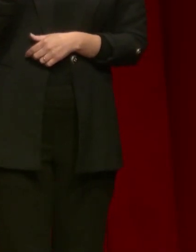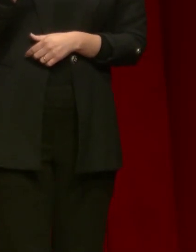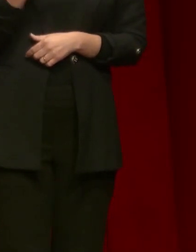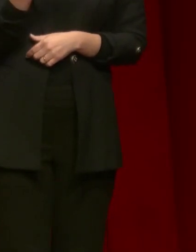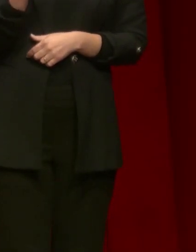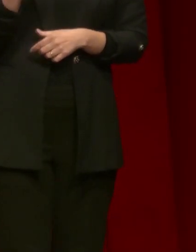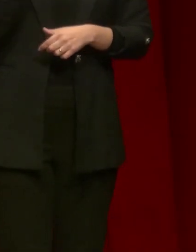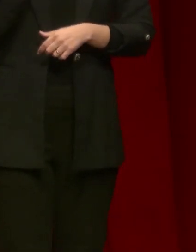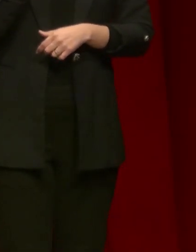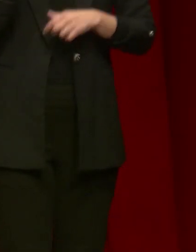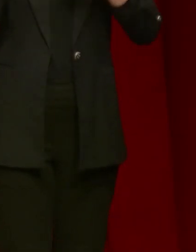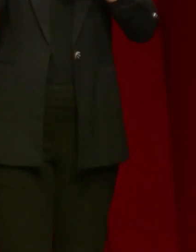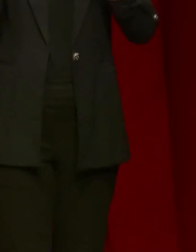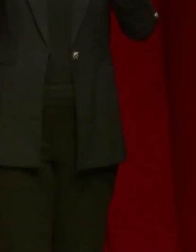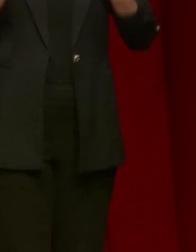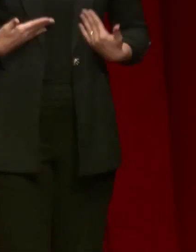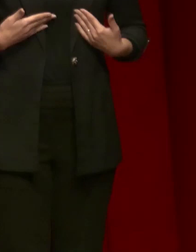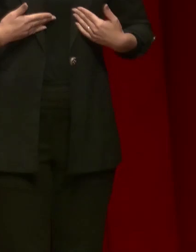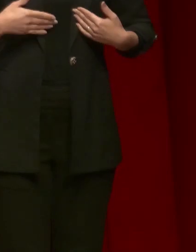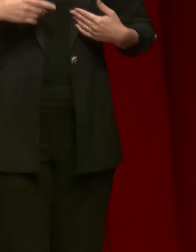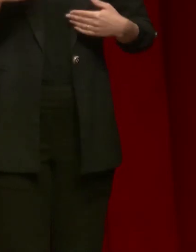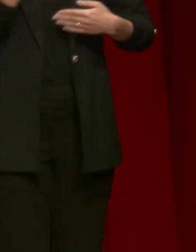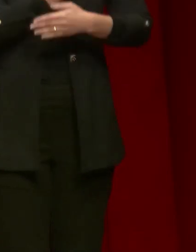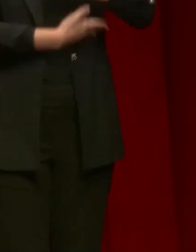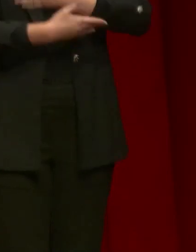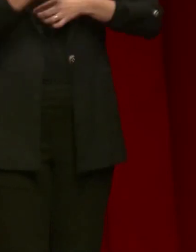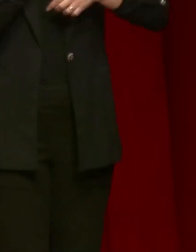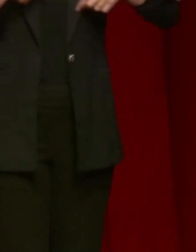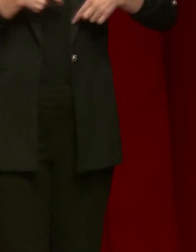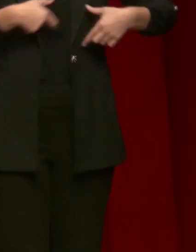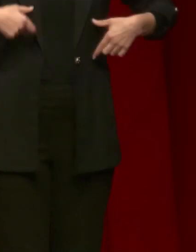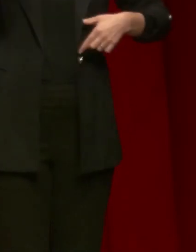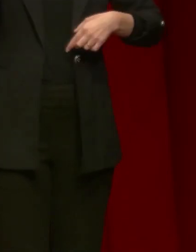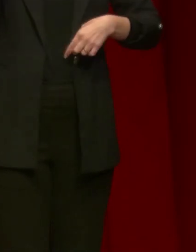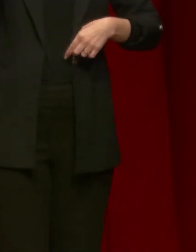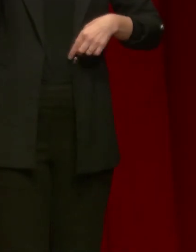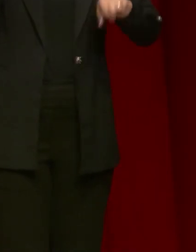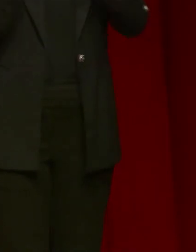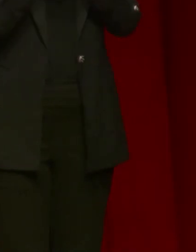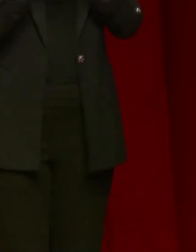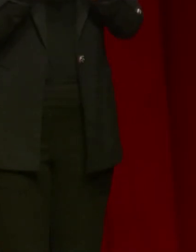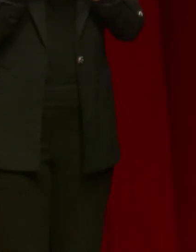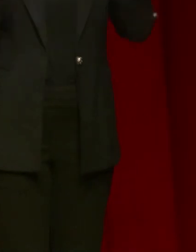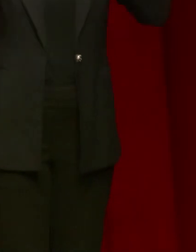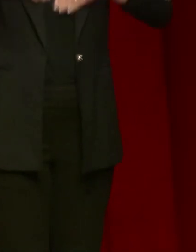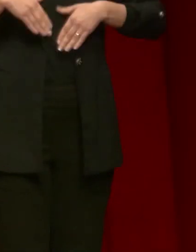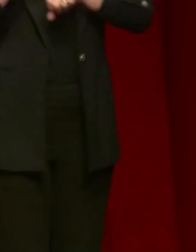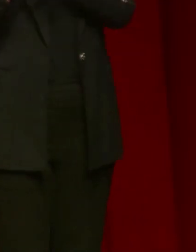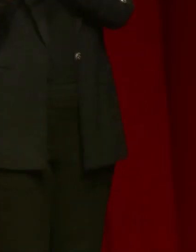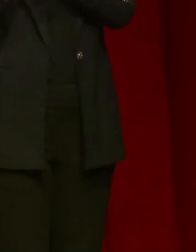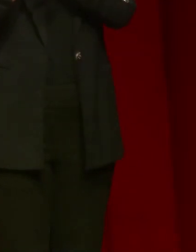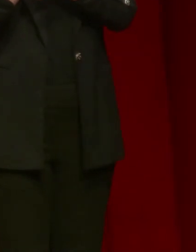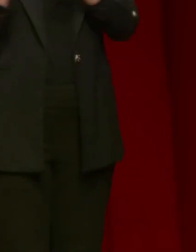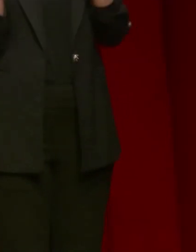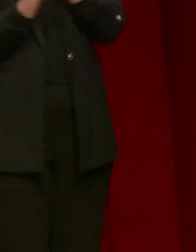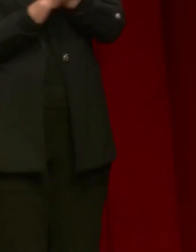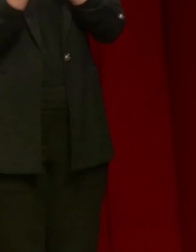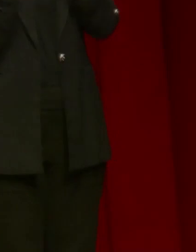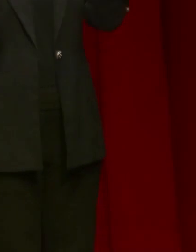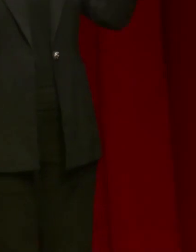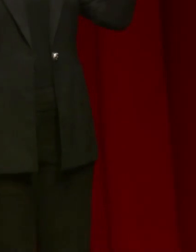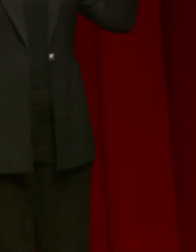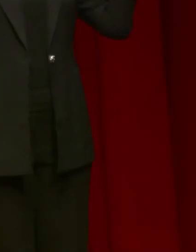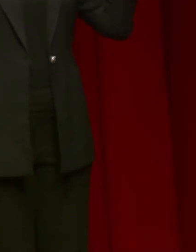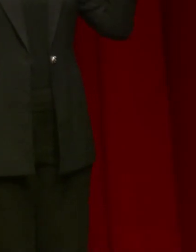preto, uma camisa listrada branca, com um casaco cinza. Fechou, bom demais. Vamos ao que interessa, uma salva de palmas para as